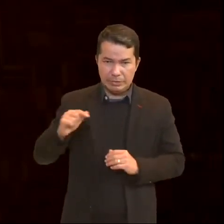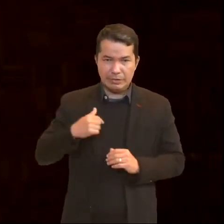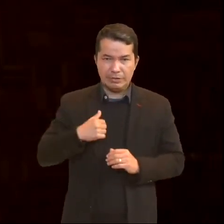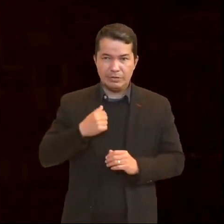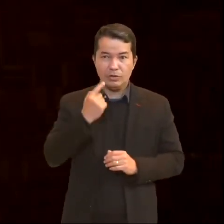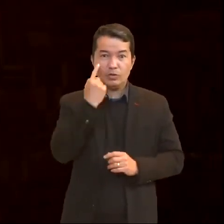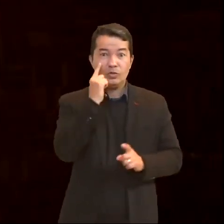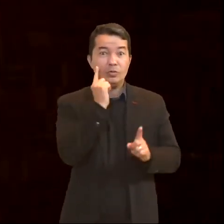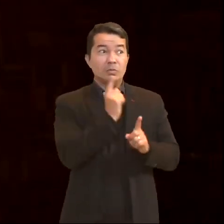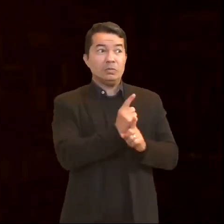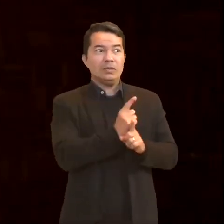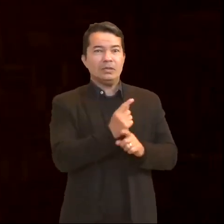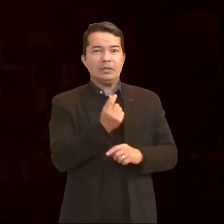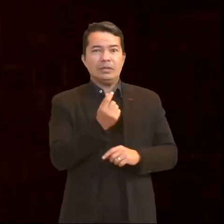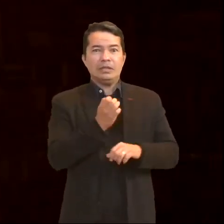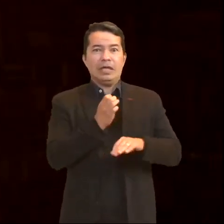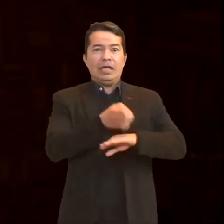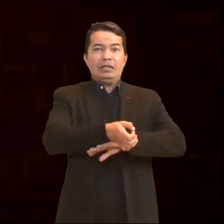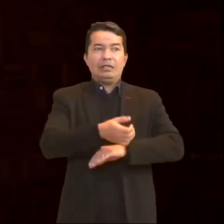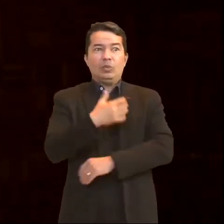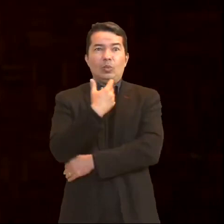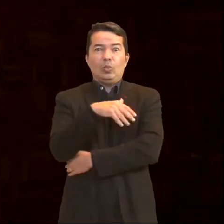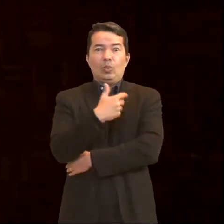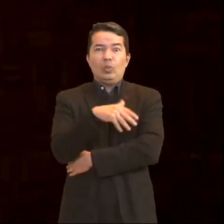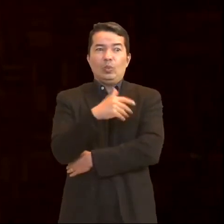a hora extra.